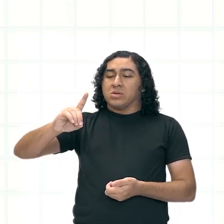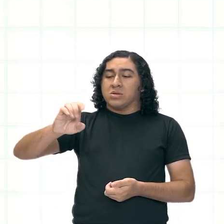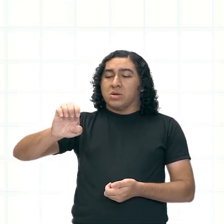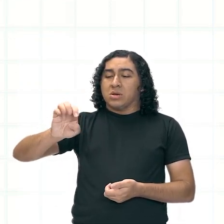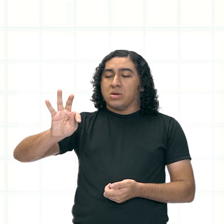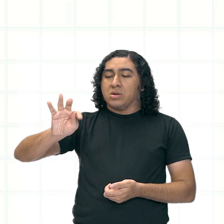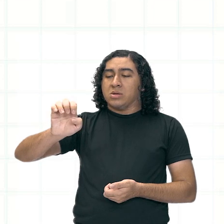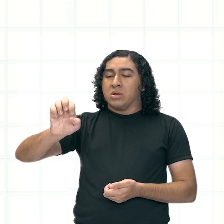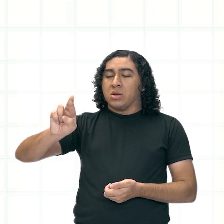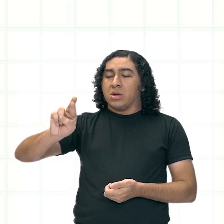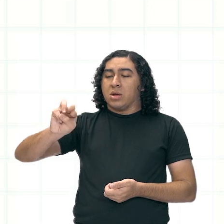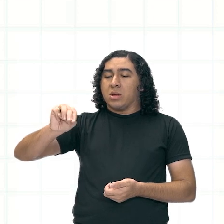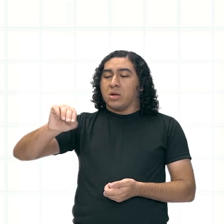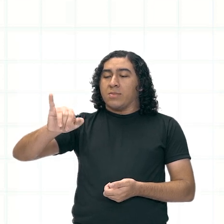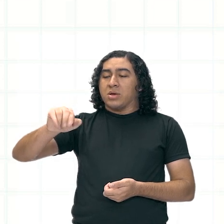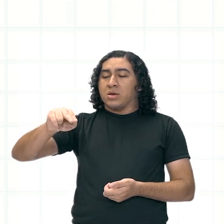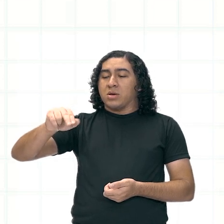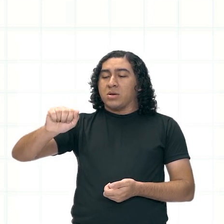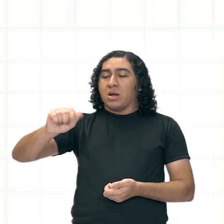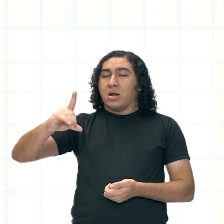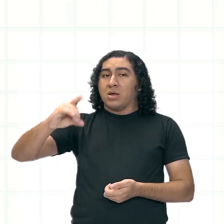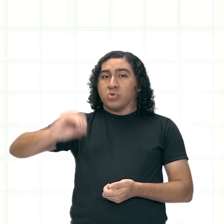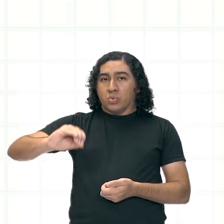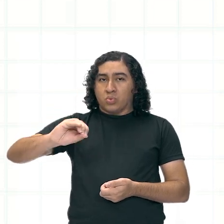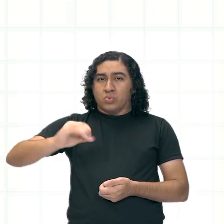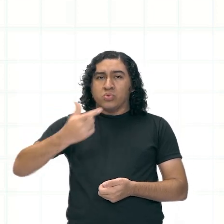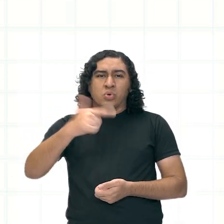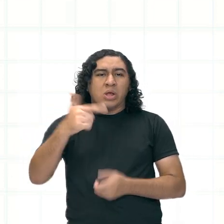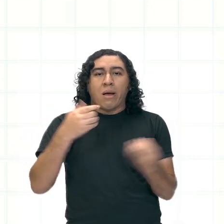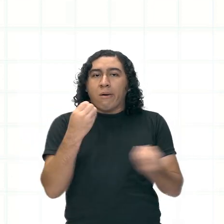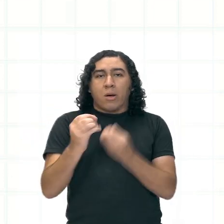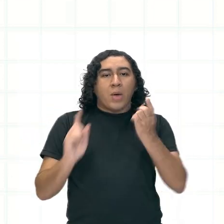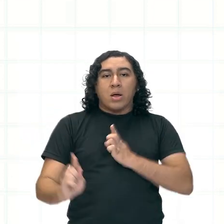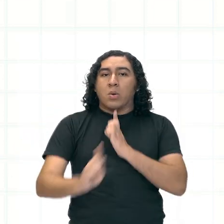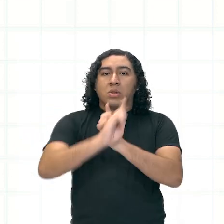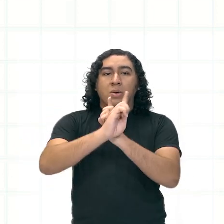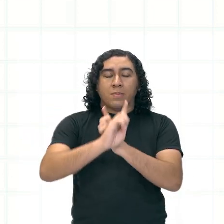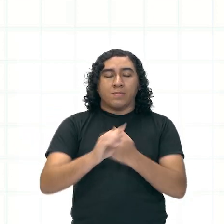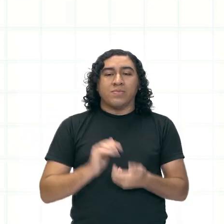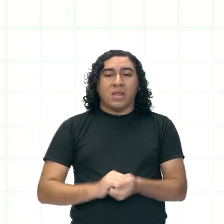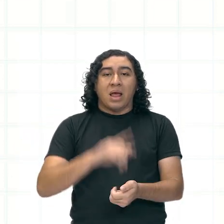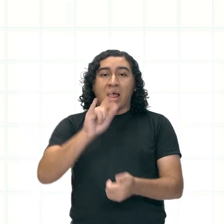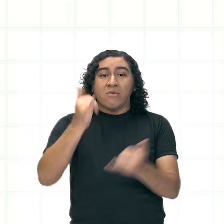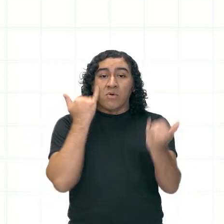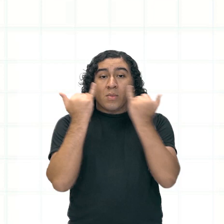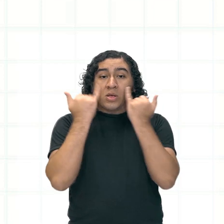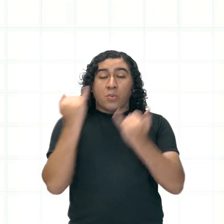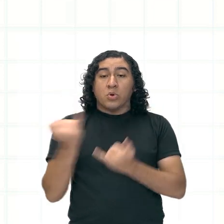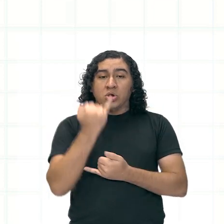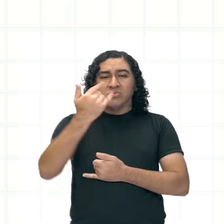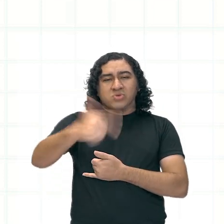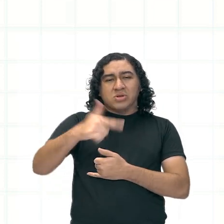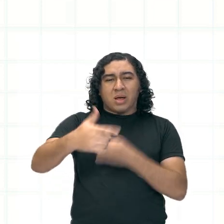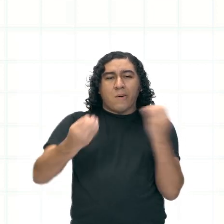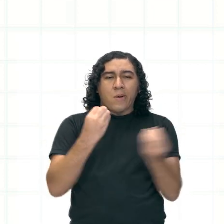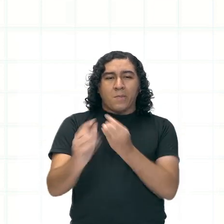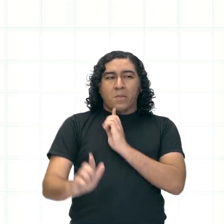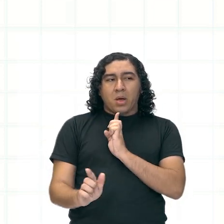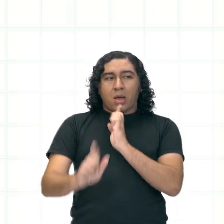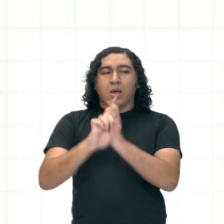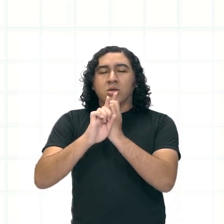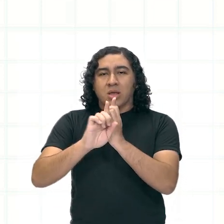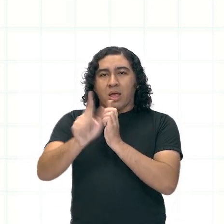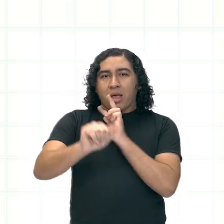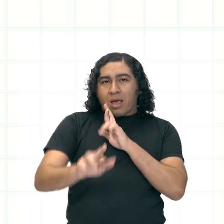sujeito indeterminado é aquele que não é possível identificar, certo? Essa é a informação importante. Não é possível identificar